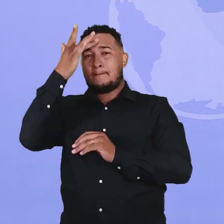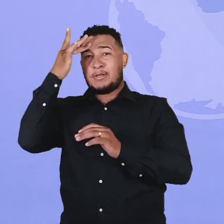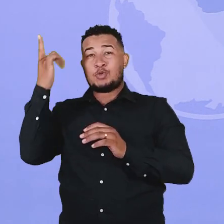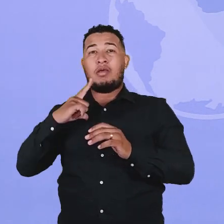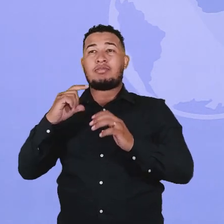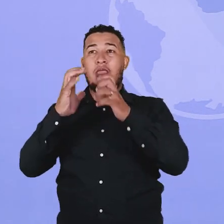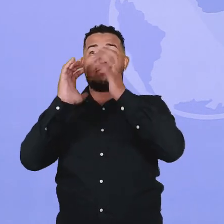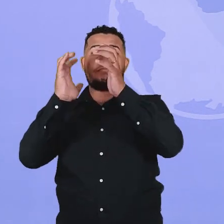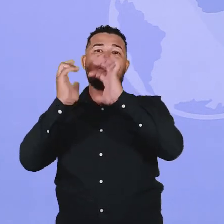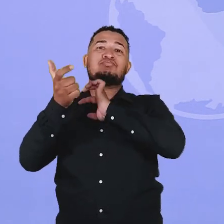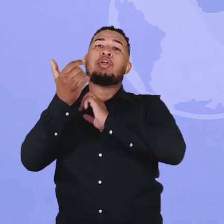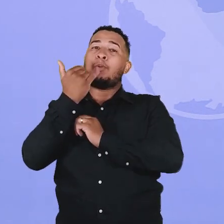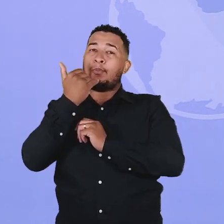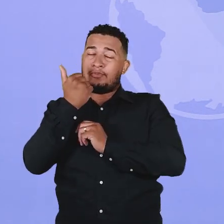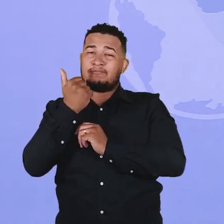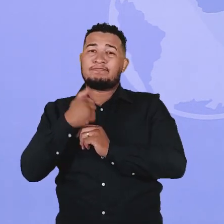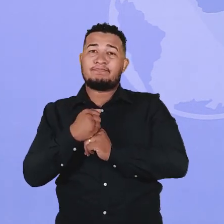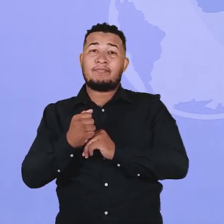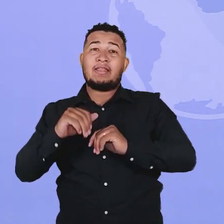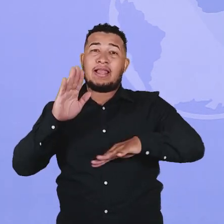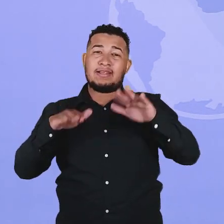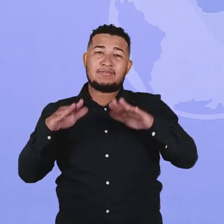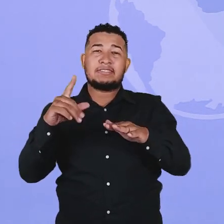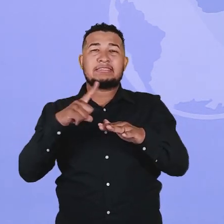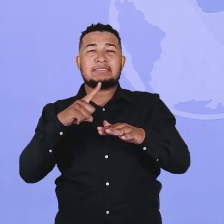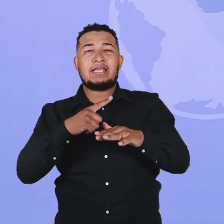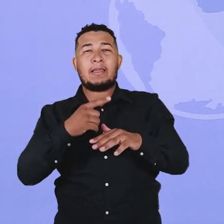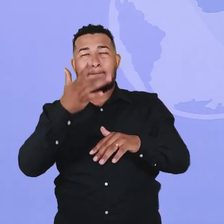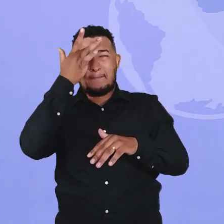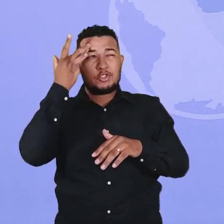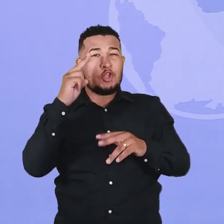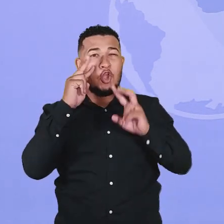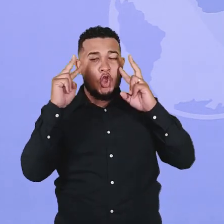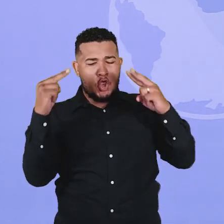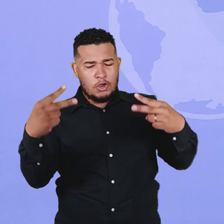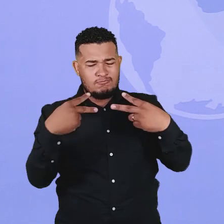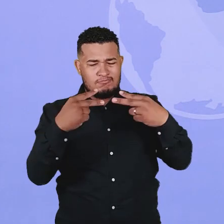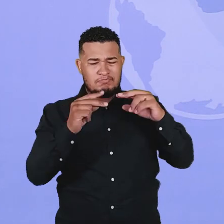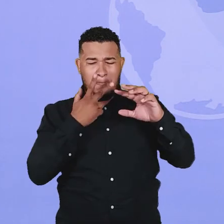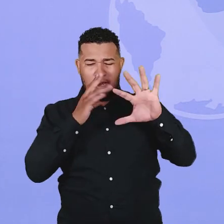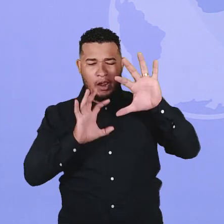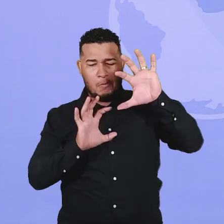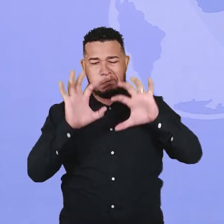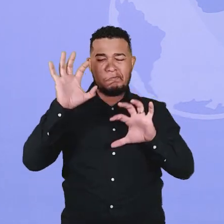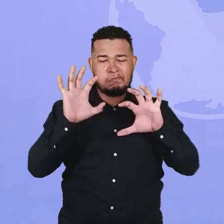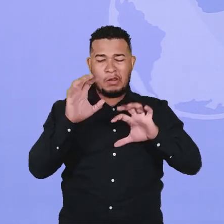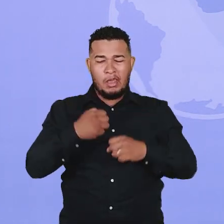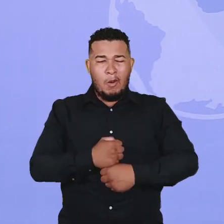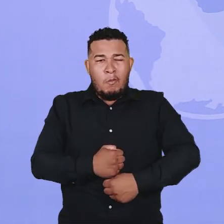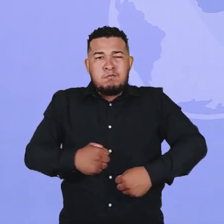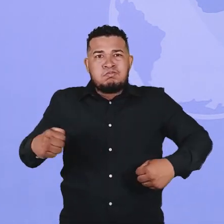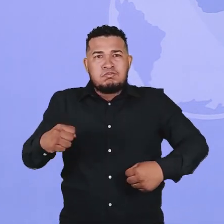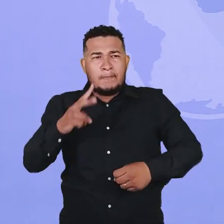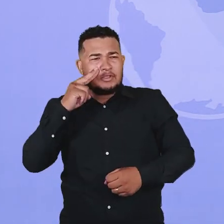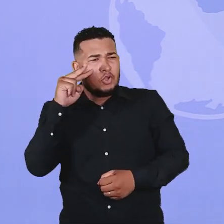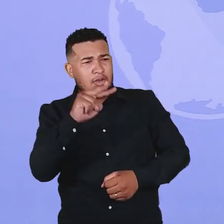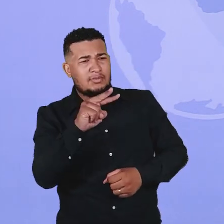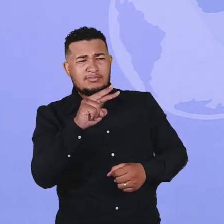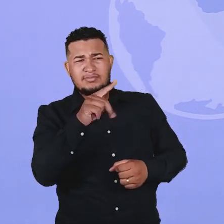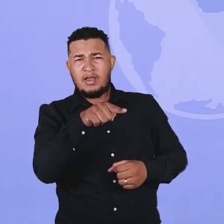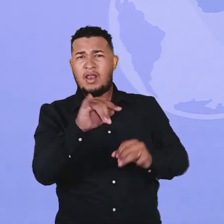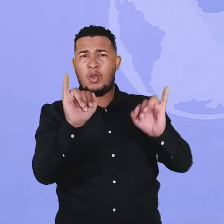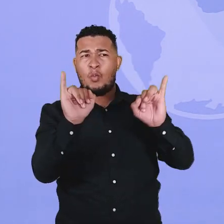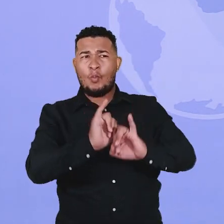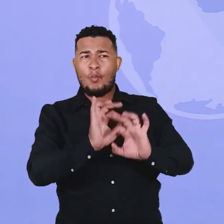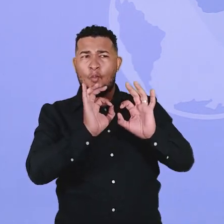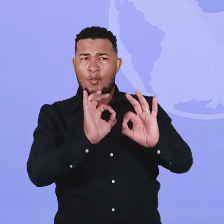etária. Então, talvez você possa conhecer alguém que tinha aquela visão distorcida, você olha a pessoa muito bem,